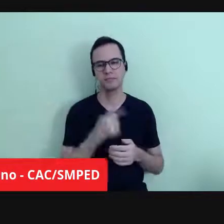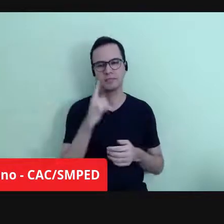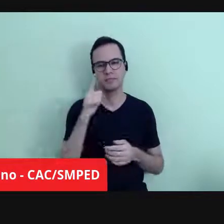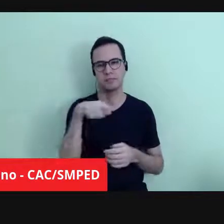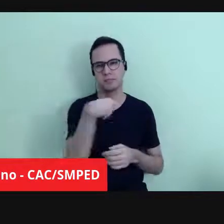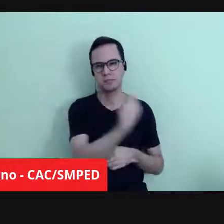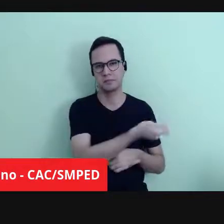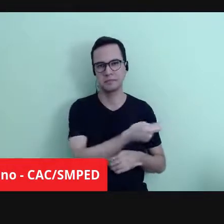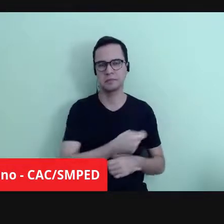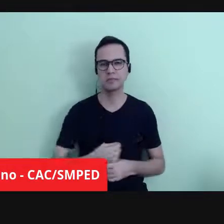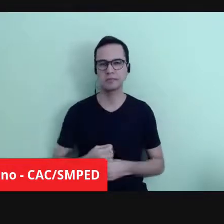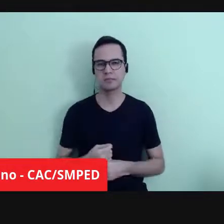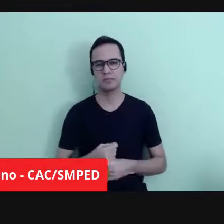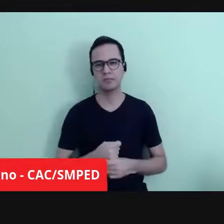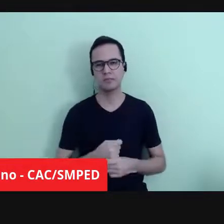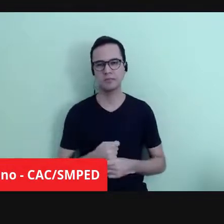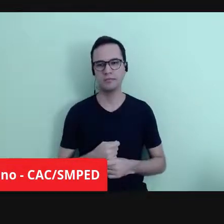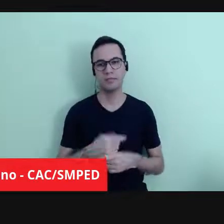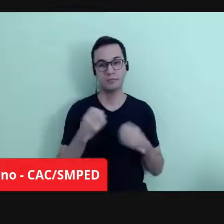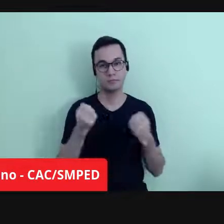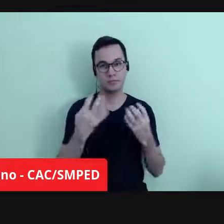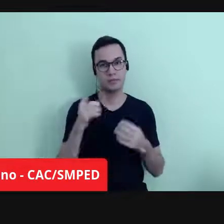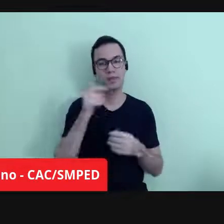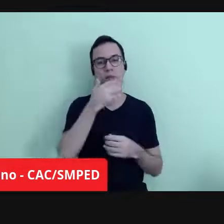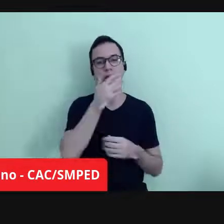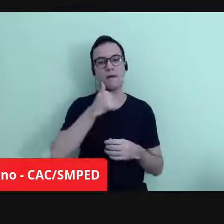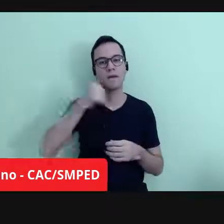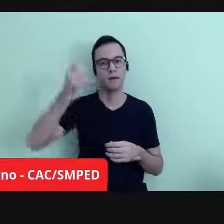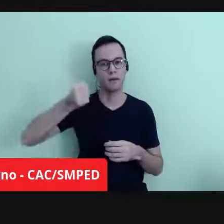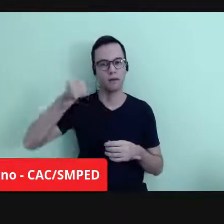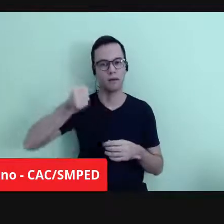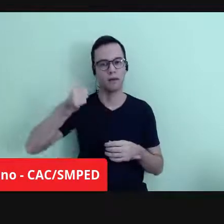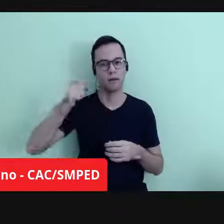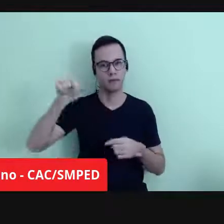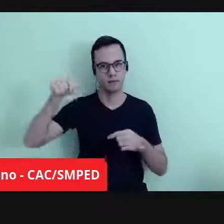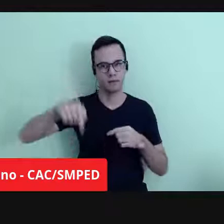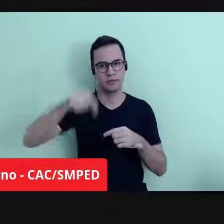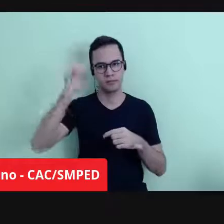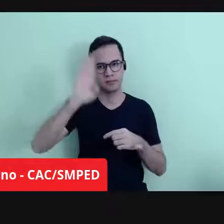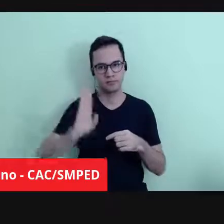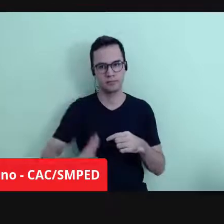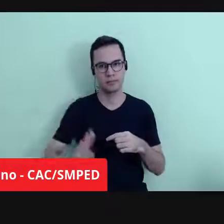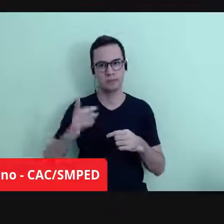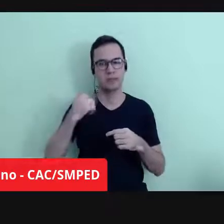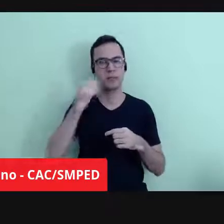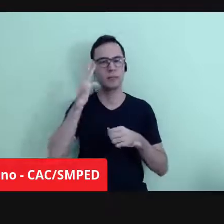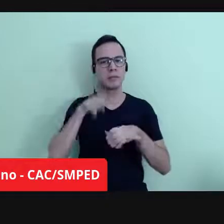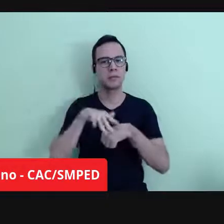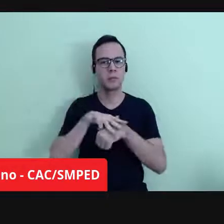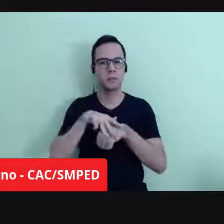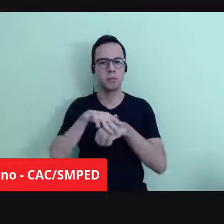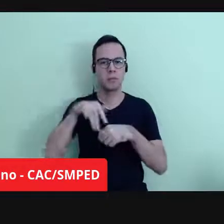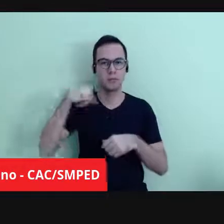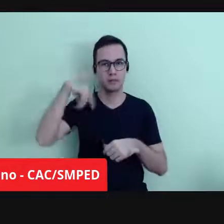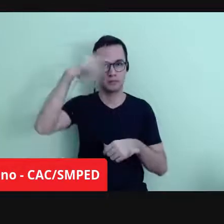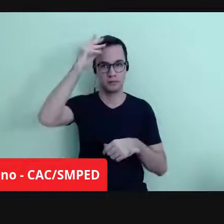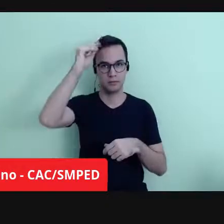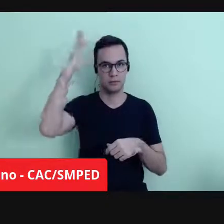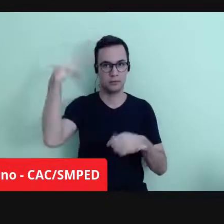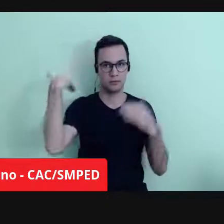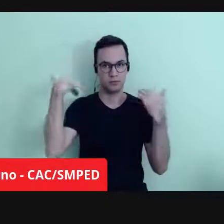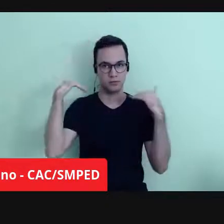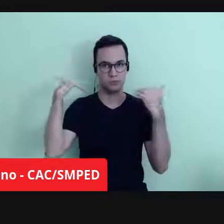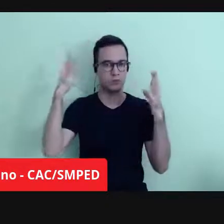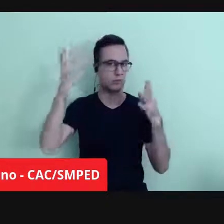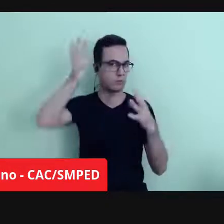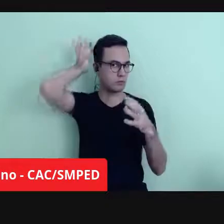testa, a cabeça. Bom, eu sou um homem branco, para os padrões aqui do Brasil, né? Eu tenho a pele morena, estou com os cabelos médios